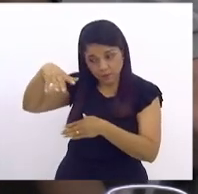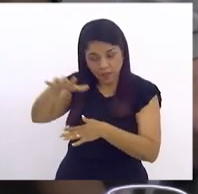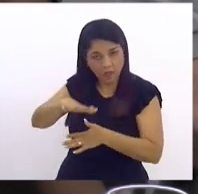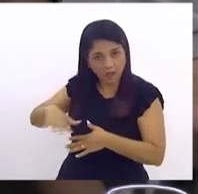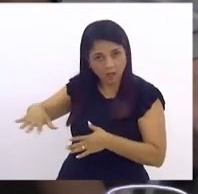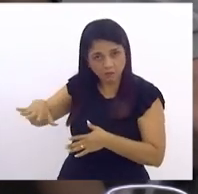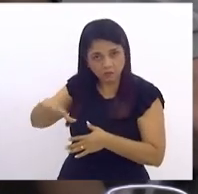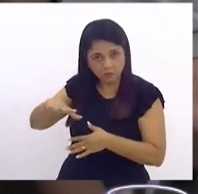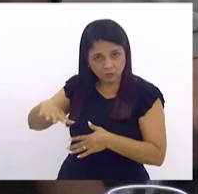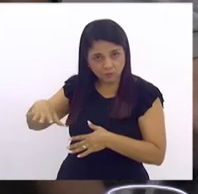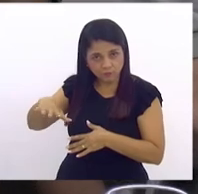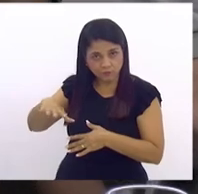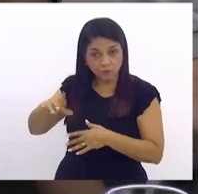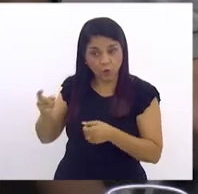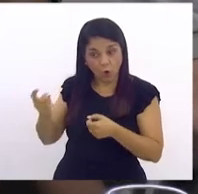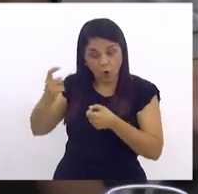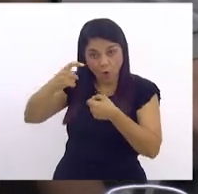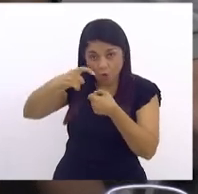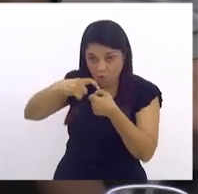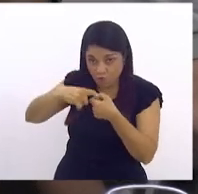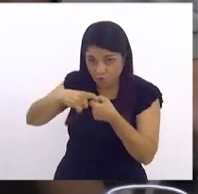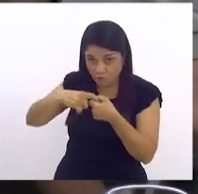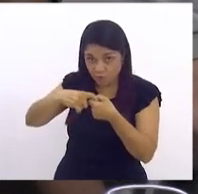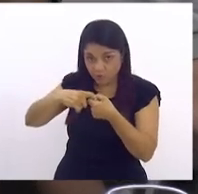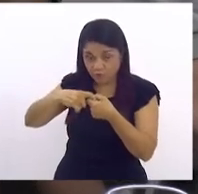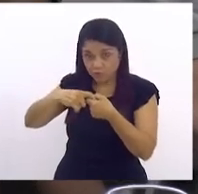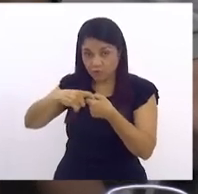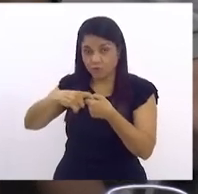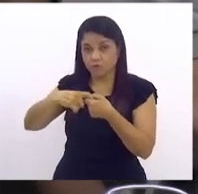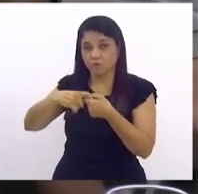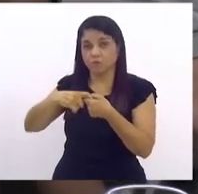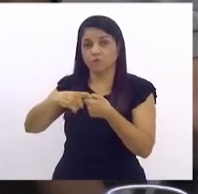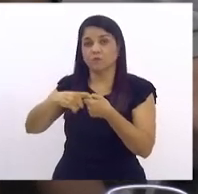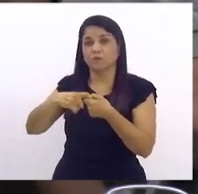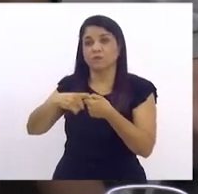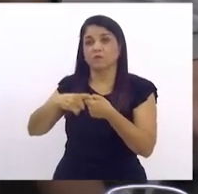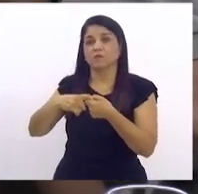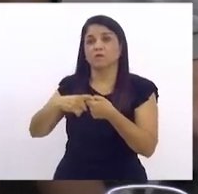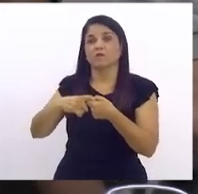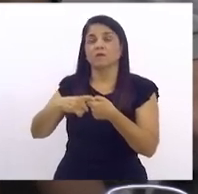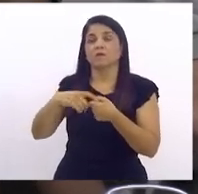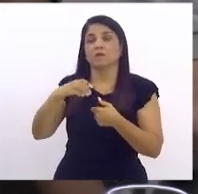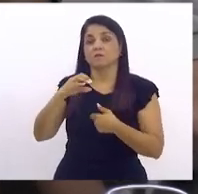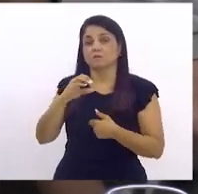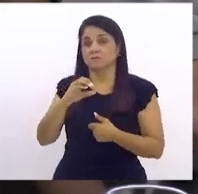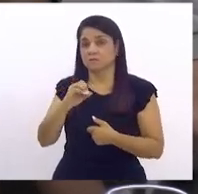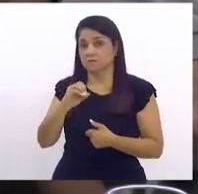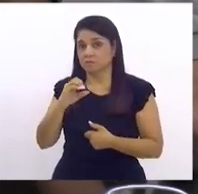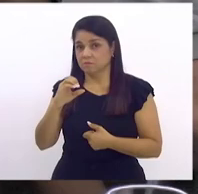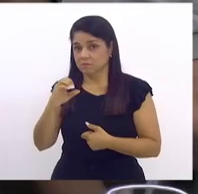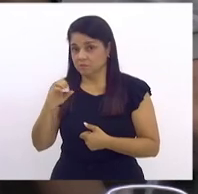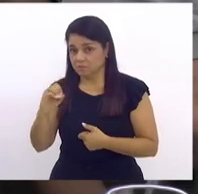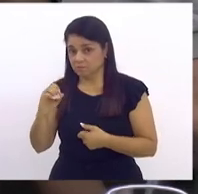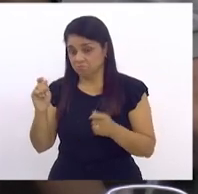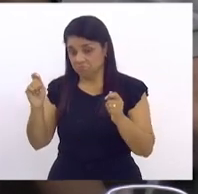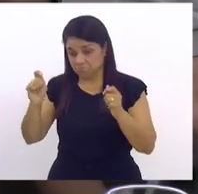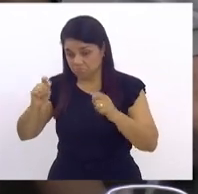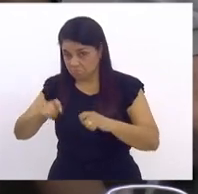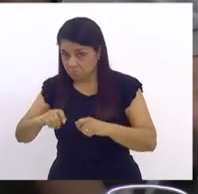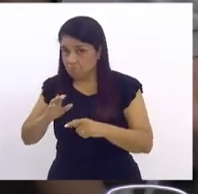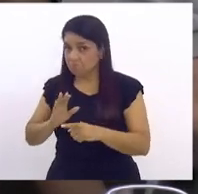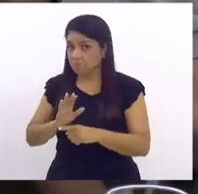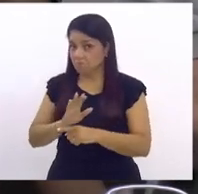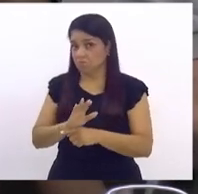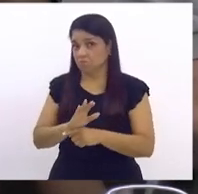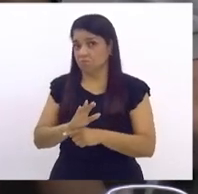região, mediante convênio, e a fonte for a 00, ele poderia. Agora, ele